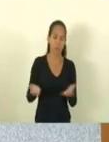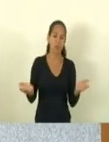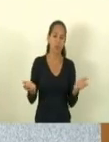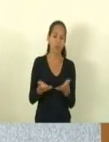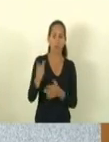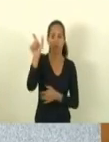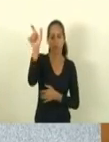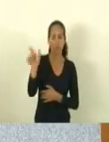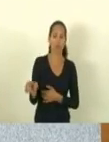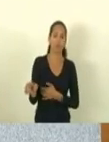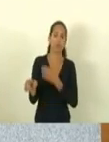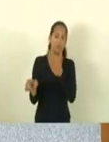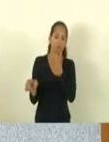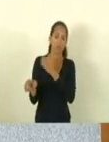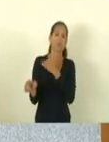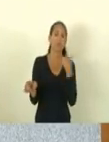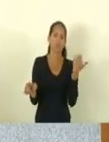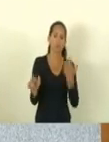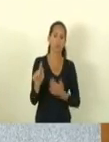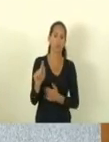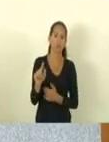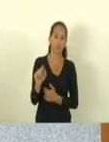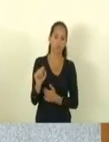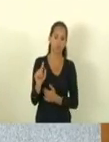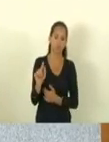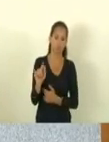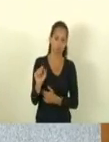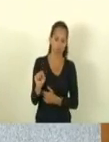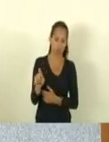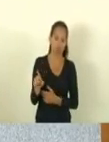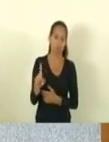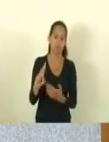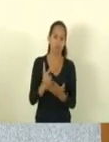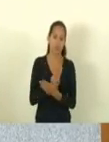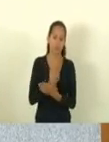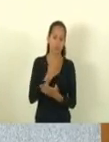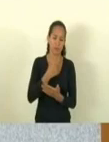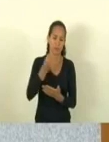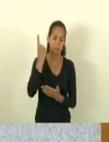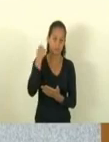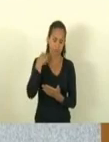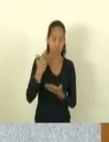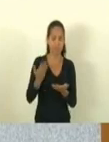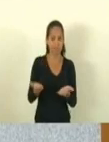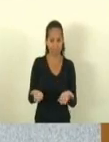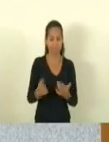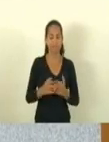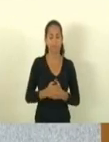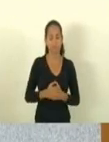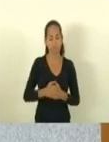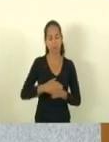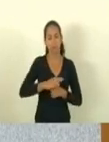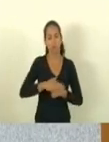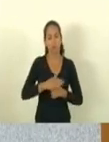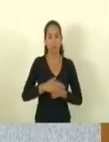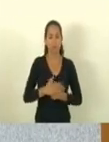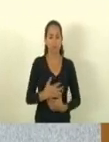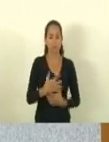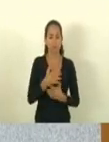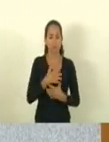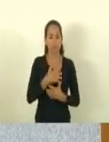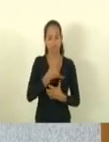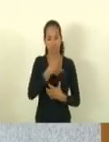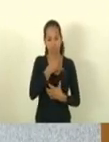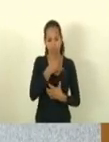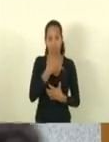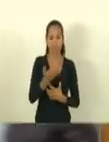nos deixa de infarto, que aconteceu nessa semana passada agora. Então, momento de pesar para os amigos,